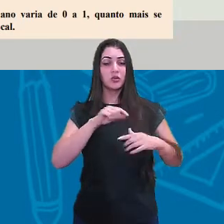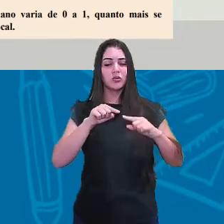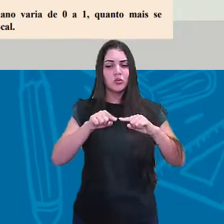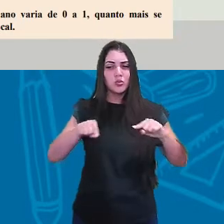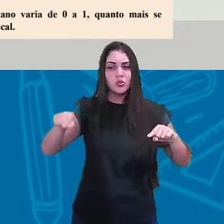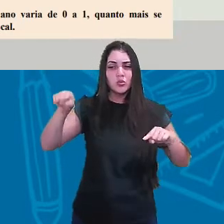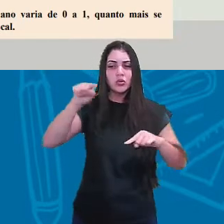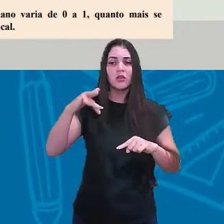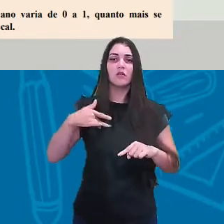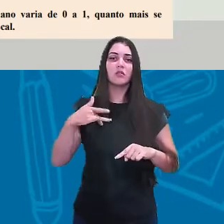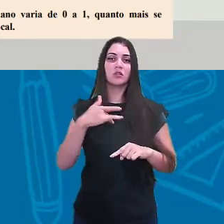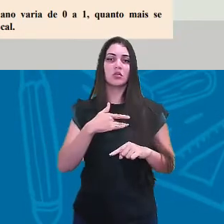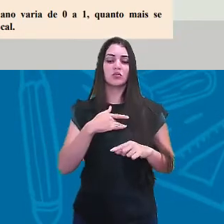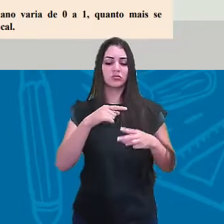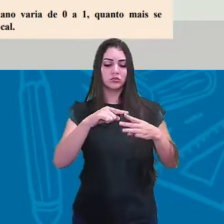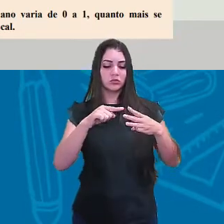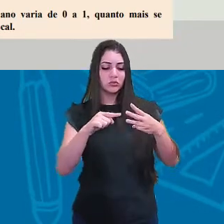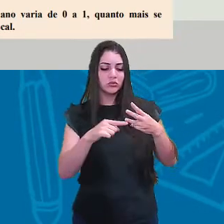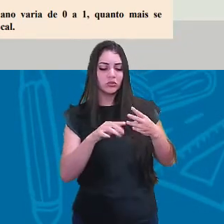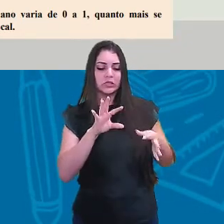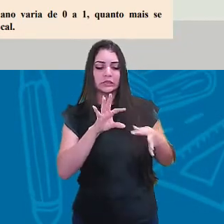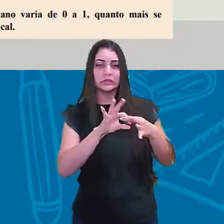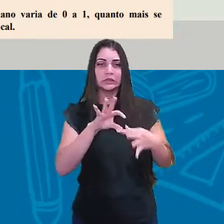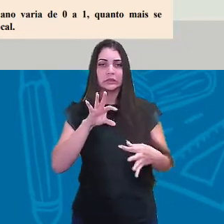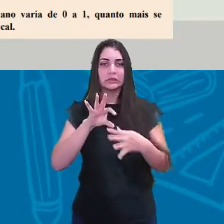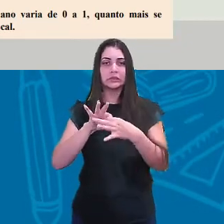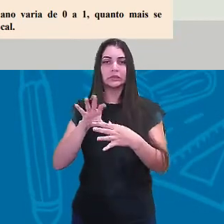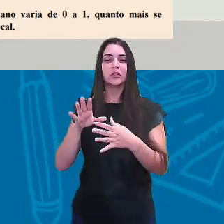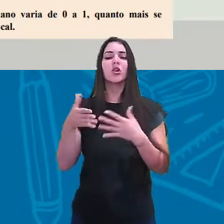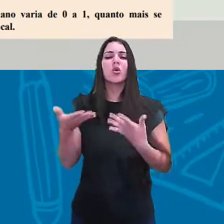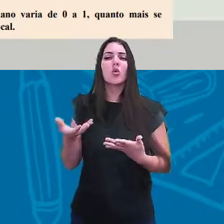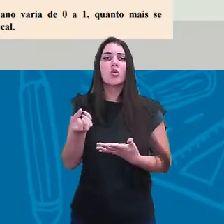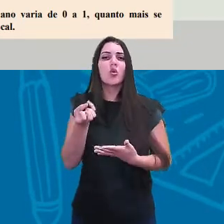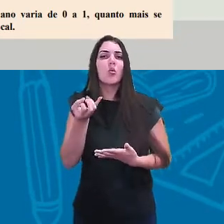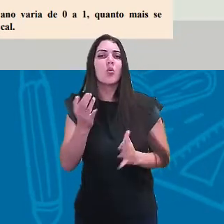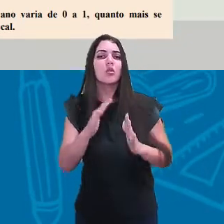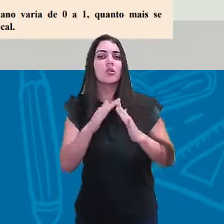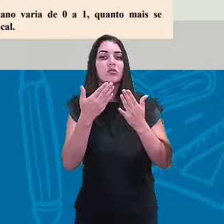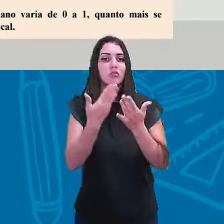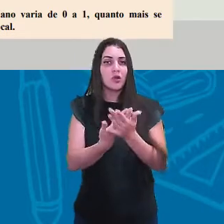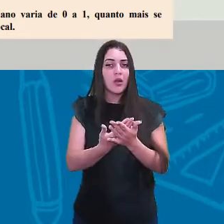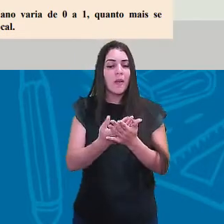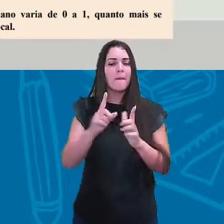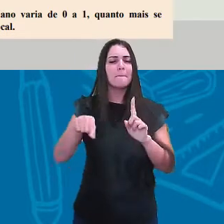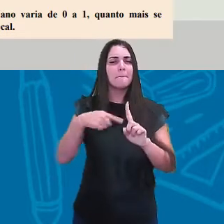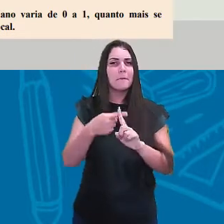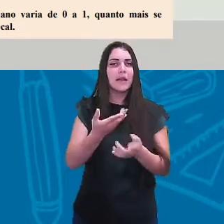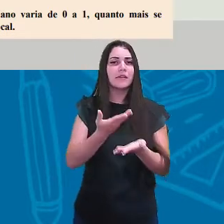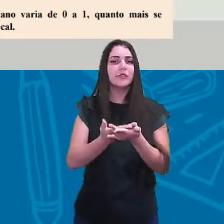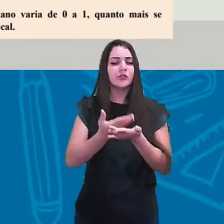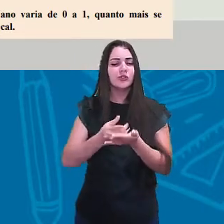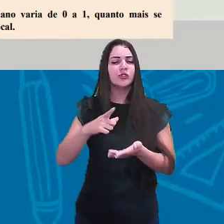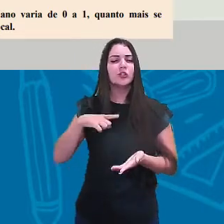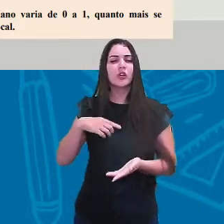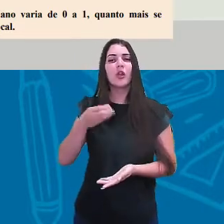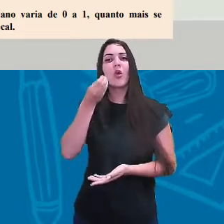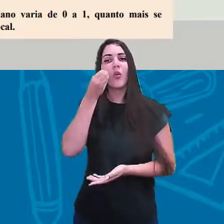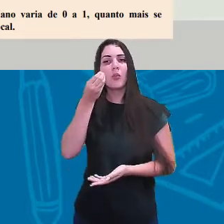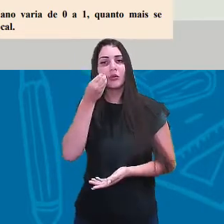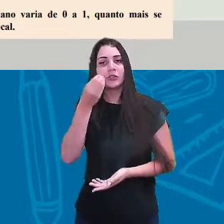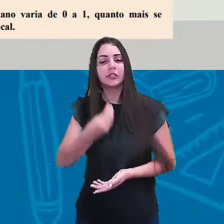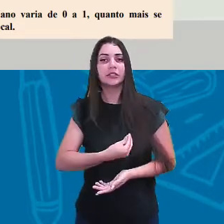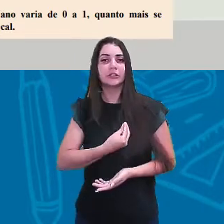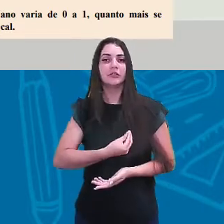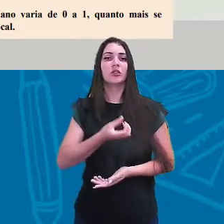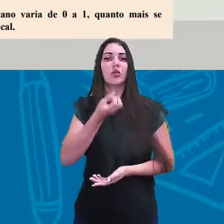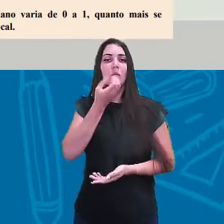ligada com a outra, pessoal. O grau de escolaridade, quanto mais você estuda, mais oportunidades na vida você vai ter para ter um bom emprego, seja